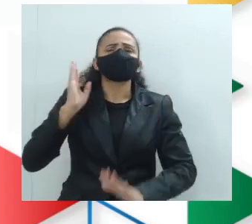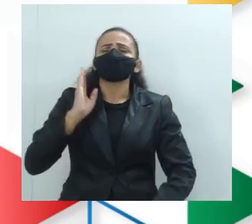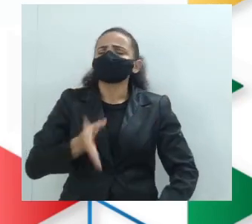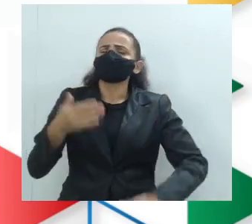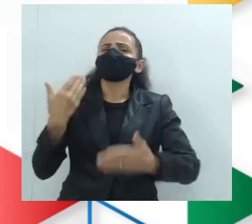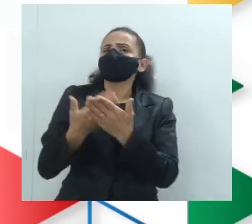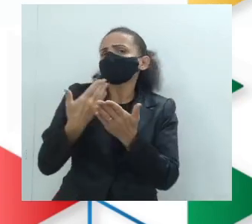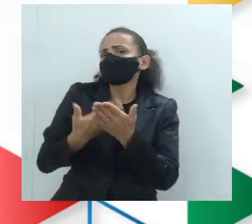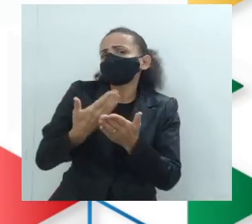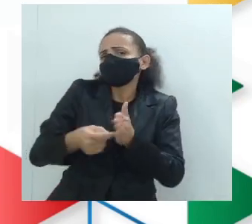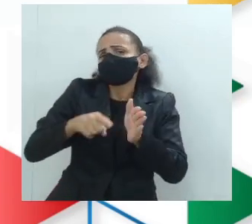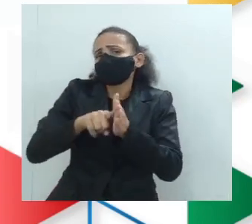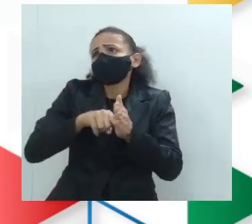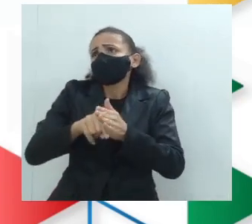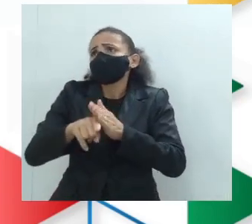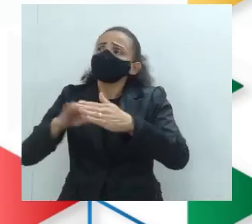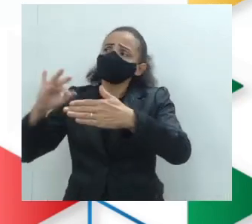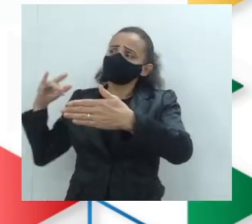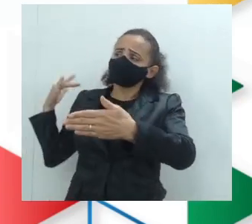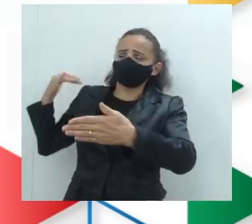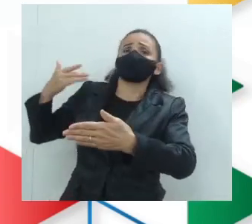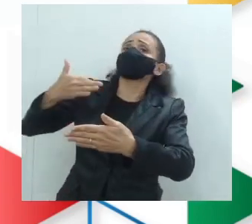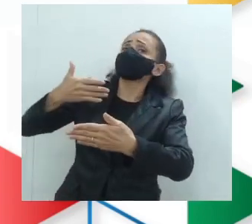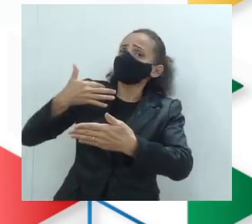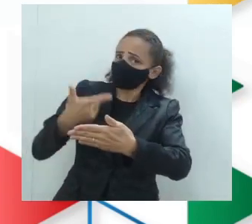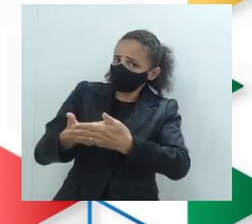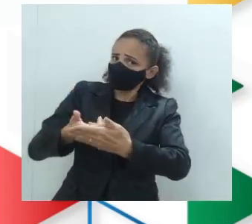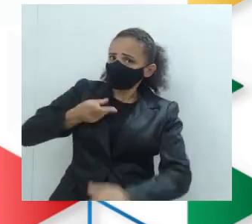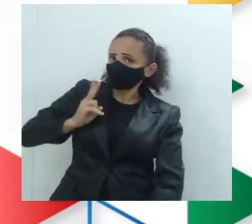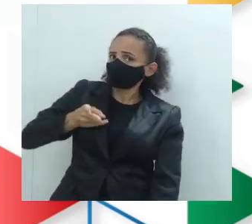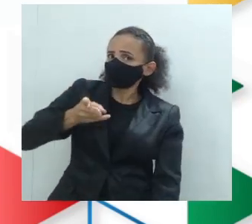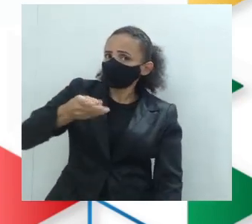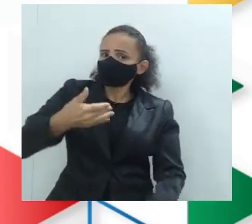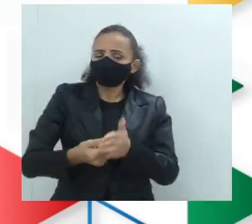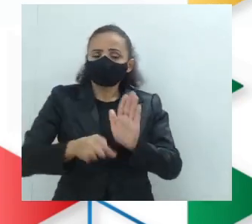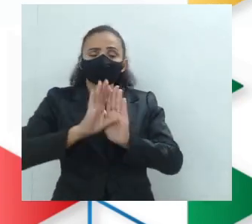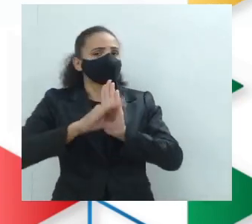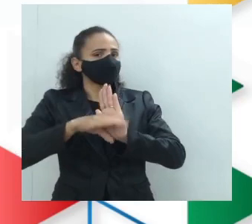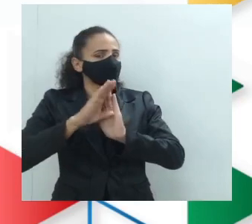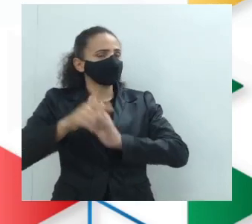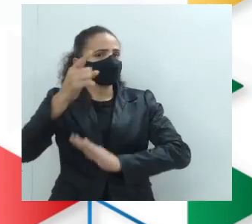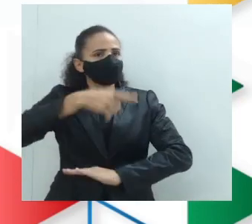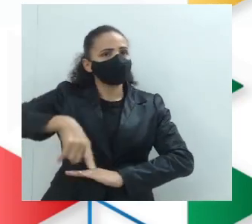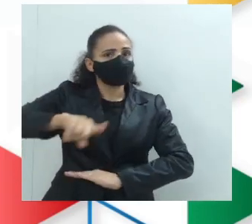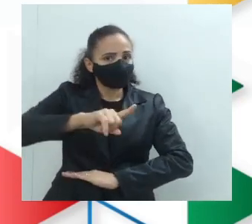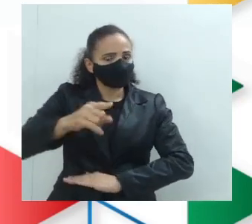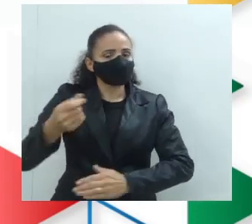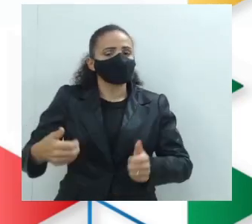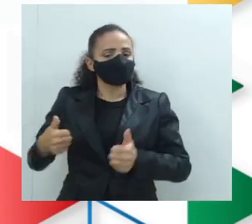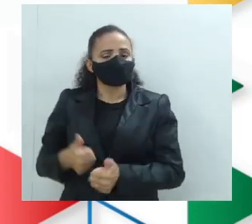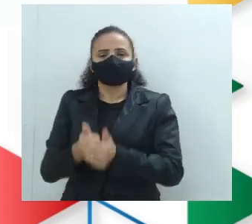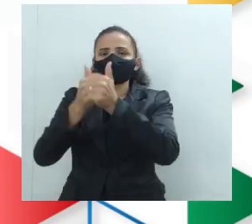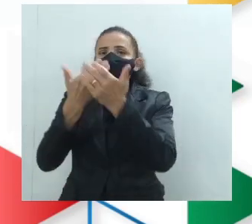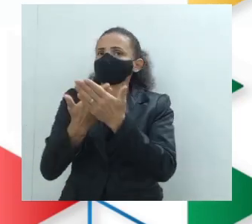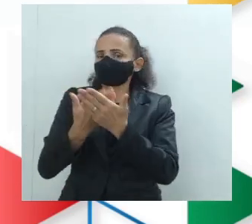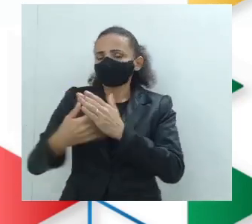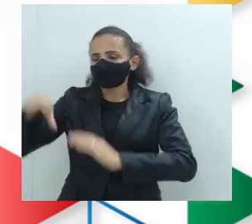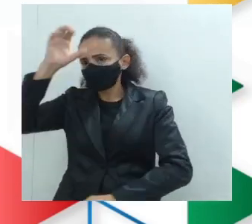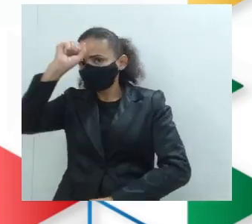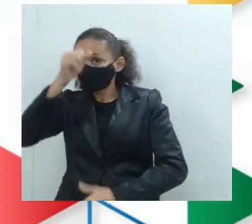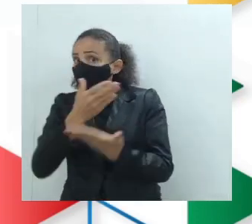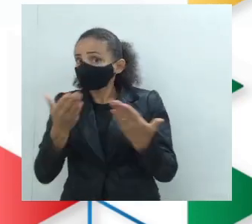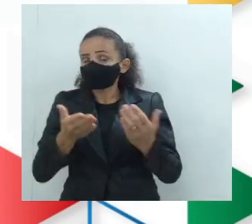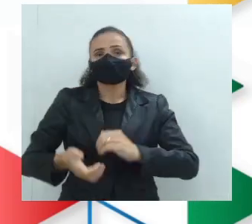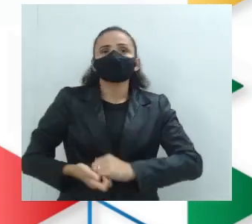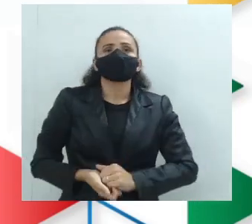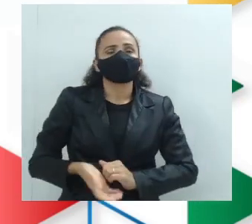rediscutido, falado em anos anteriores, mas é bom a gente já começar com o conceito para que você nos acompanhe na sequência, tá bom? Então o